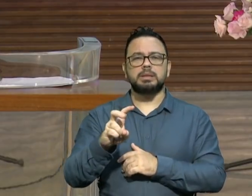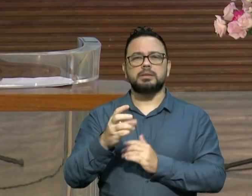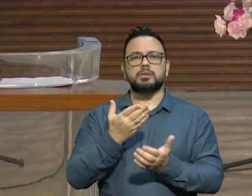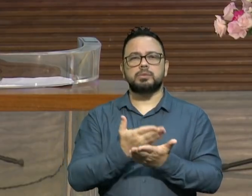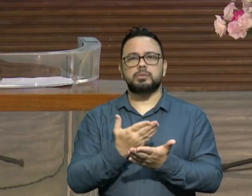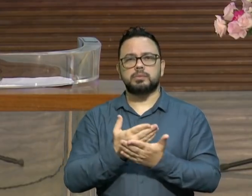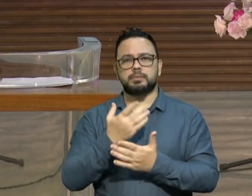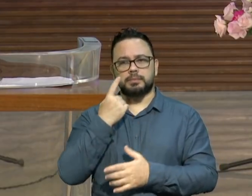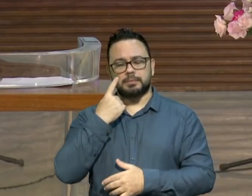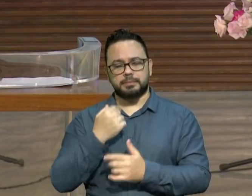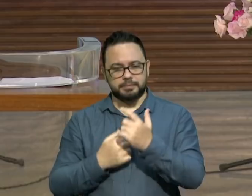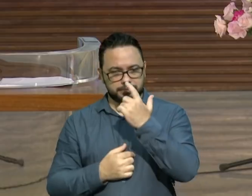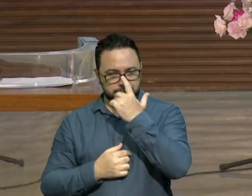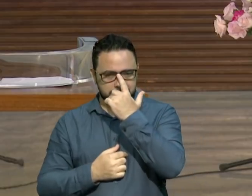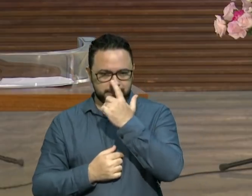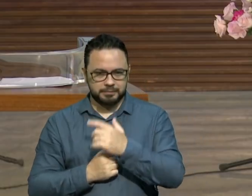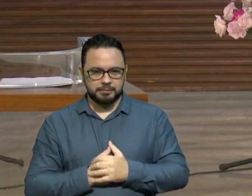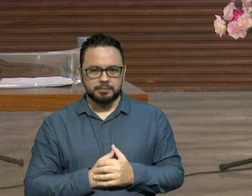senhor